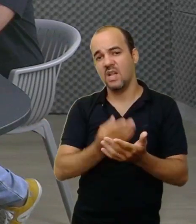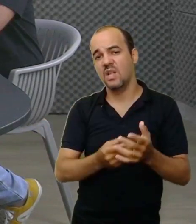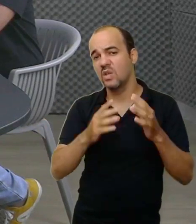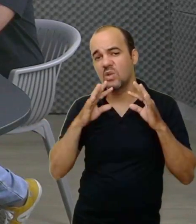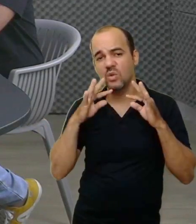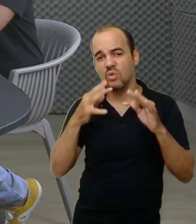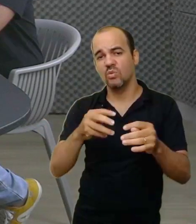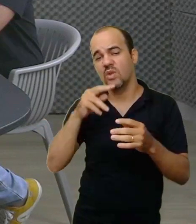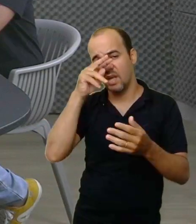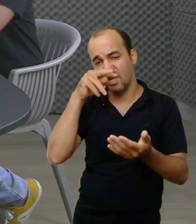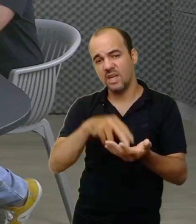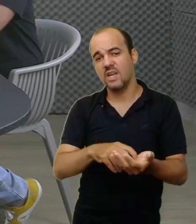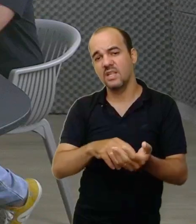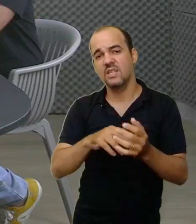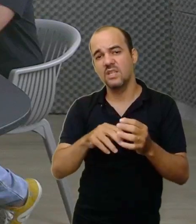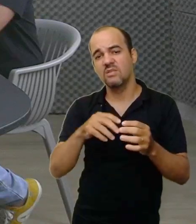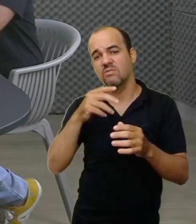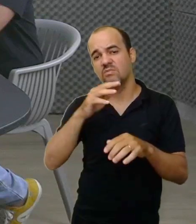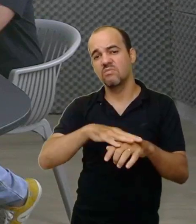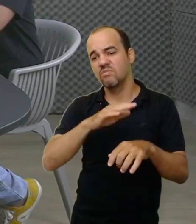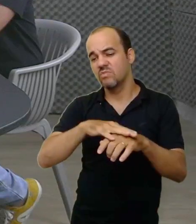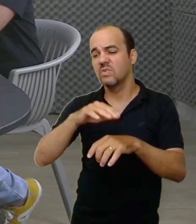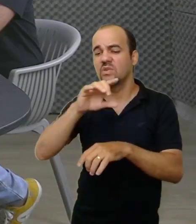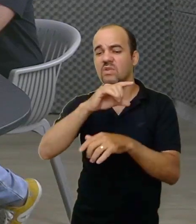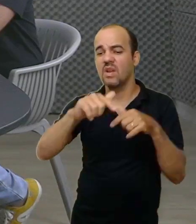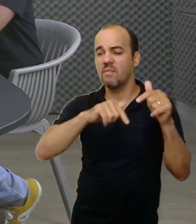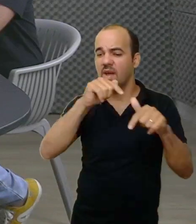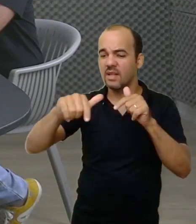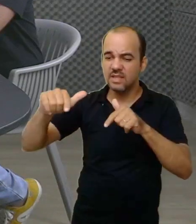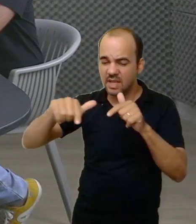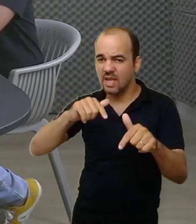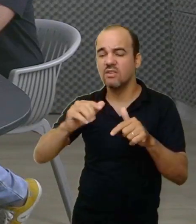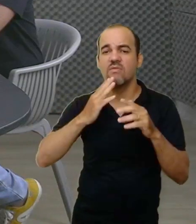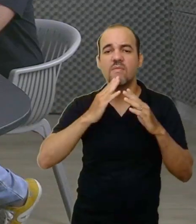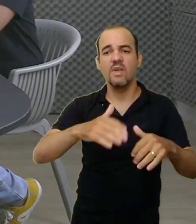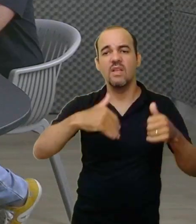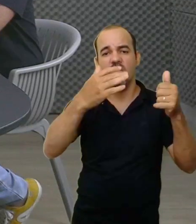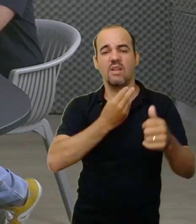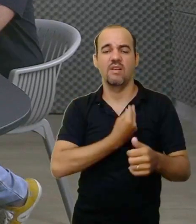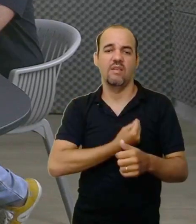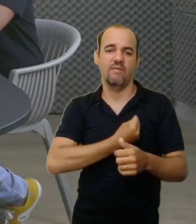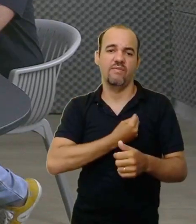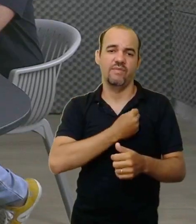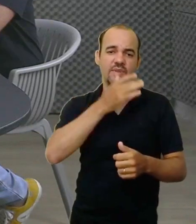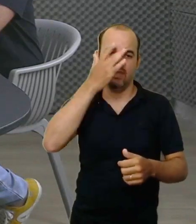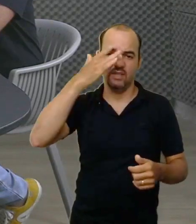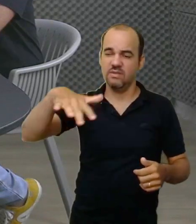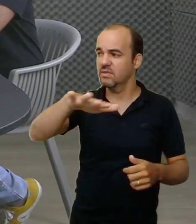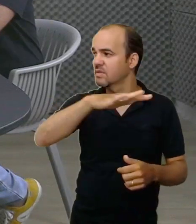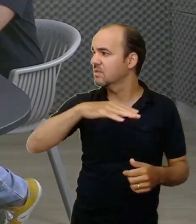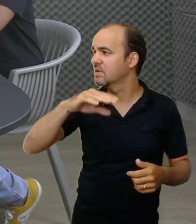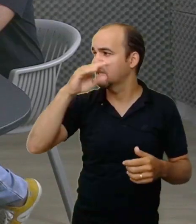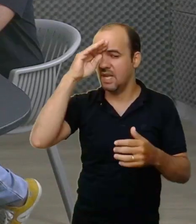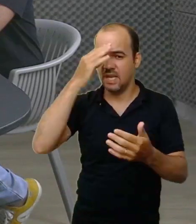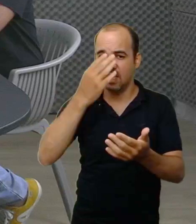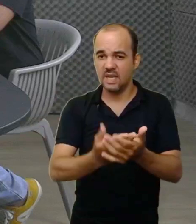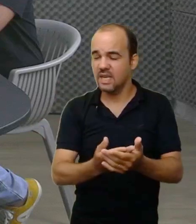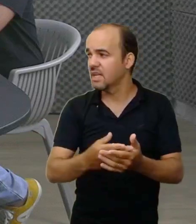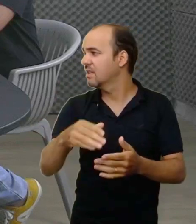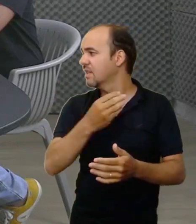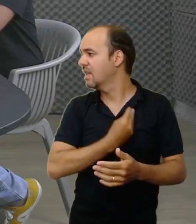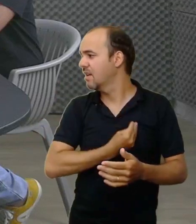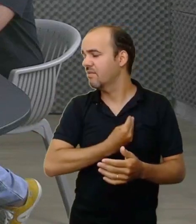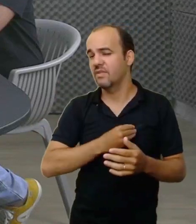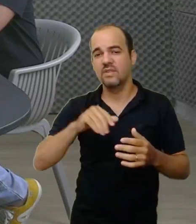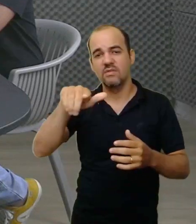acredito no seu trabalho aqui, que tem possibilidade de melhorar a vida das pessoas. Acredito no trabalho de Gabi, acredito no trabalho da galera toda que trabalha com